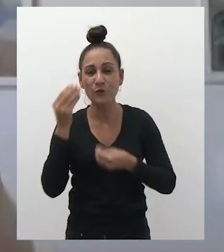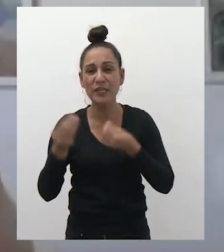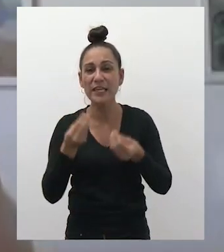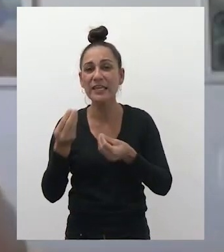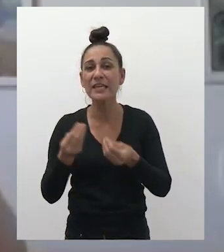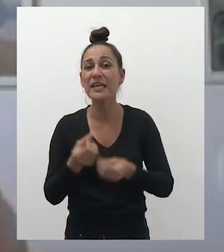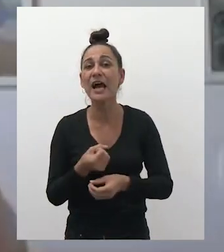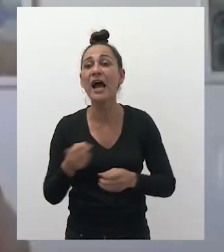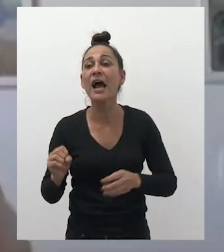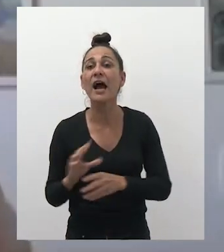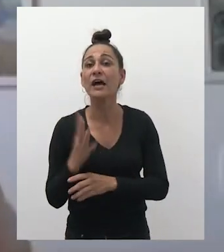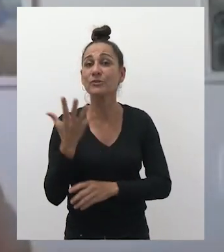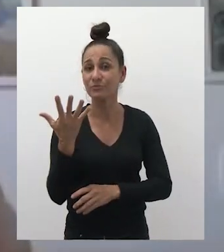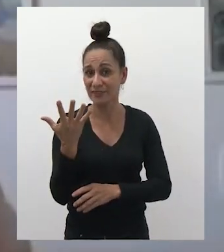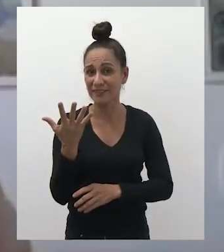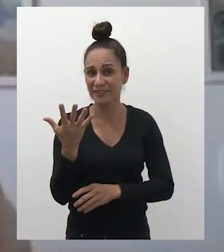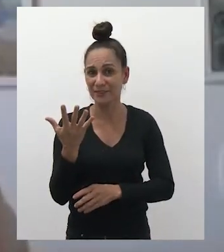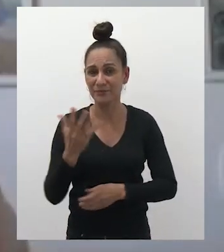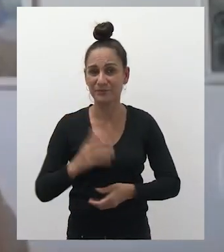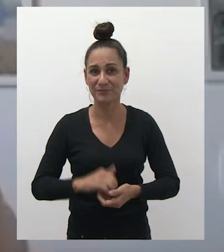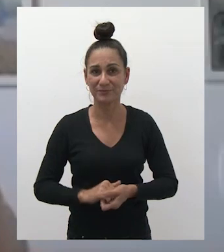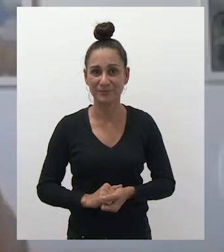nosso...